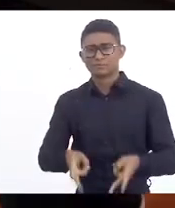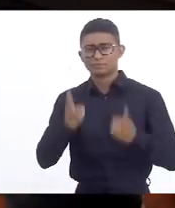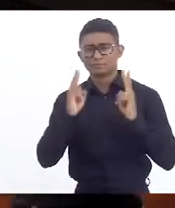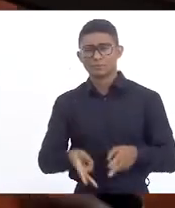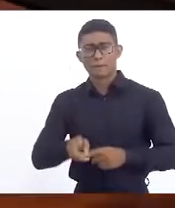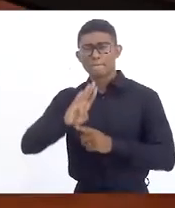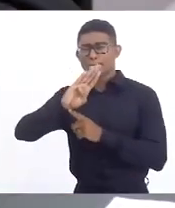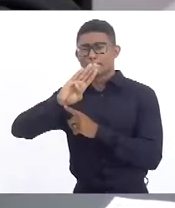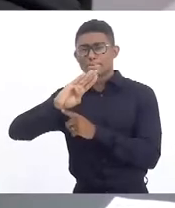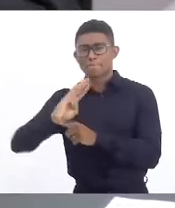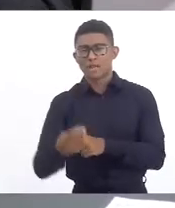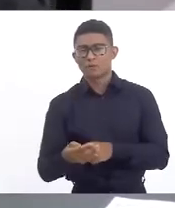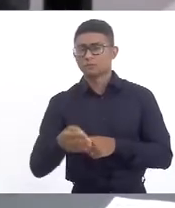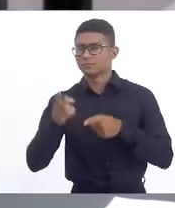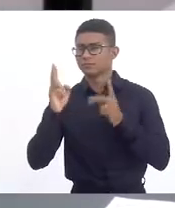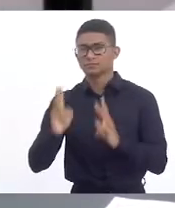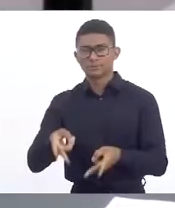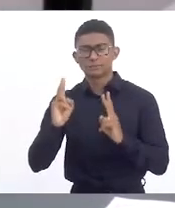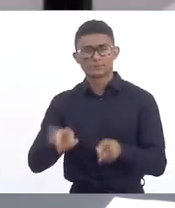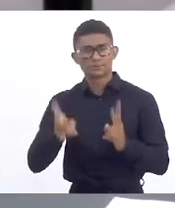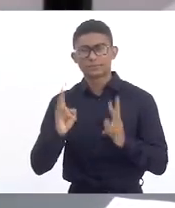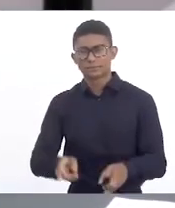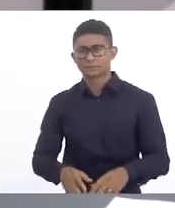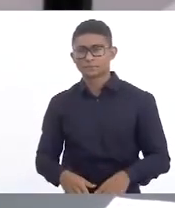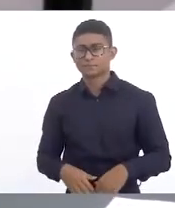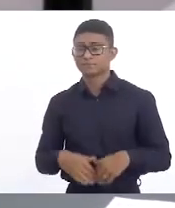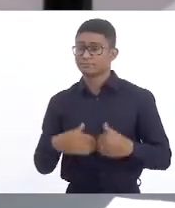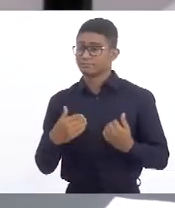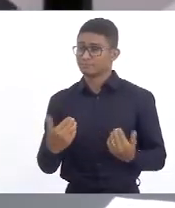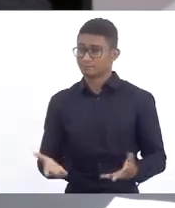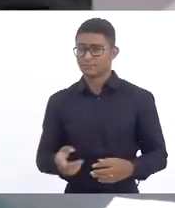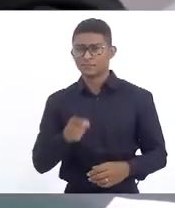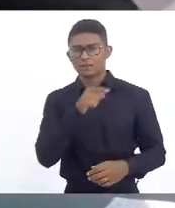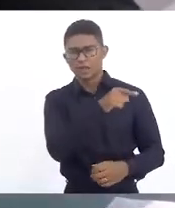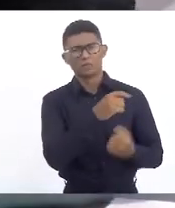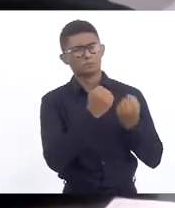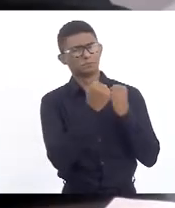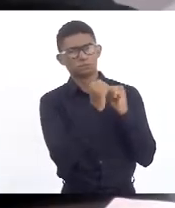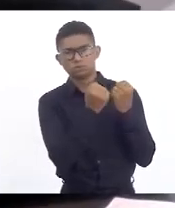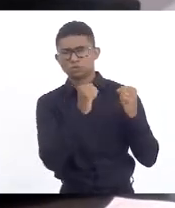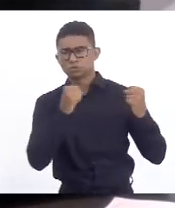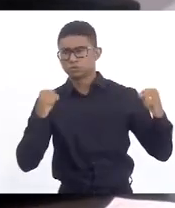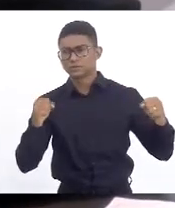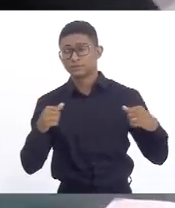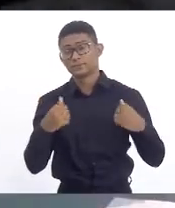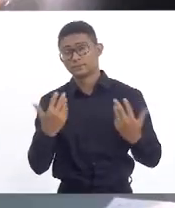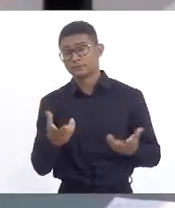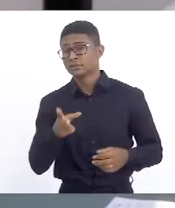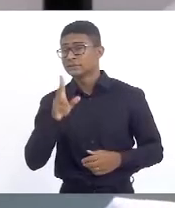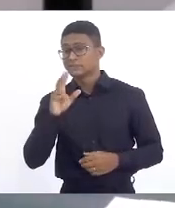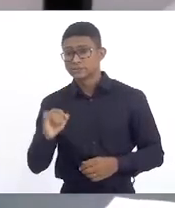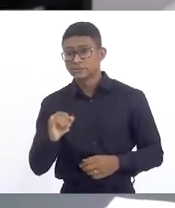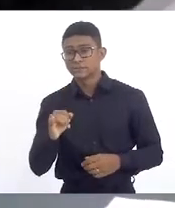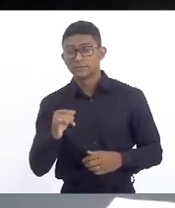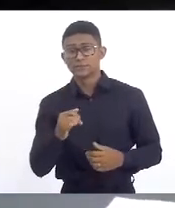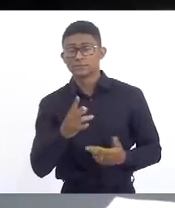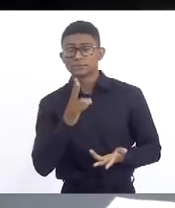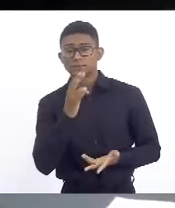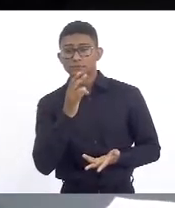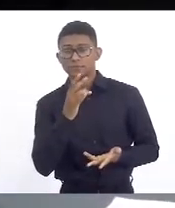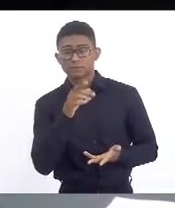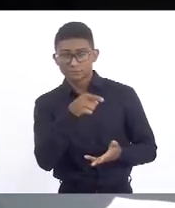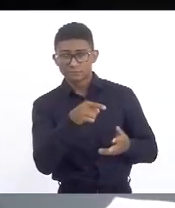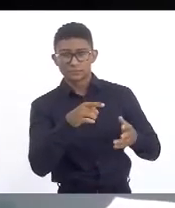né? Então, ele não está enfrentando peixe pequeno. Né? Se você não qualifica a Agência Nacional